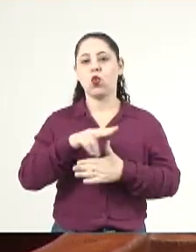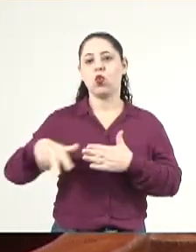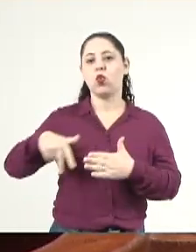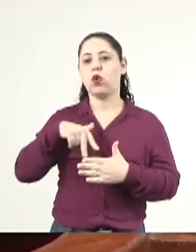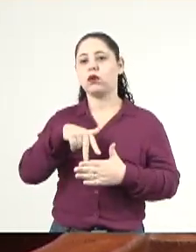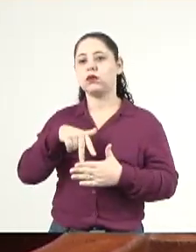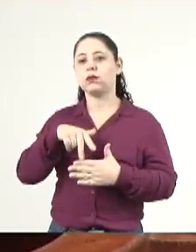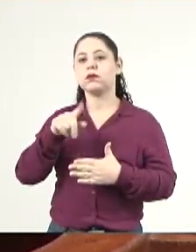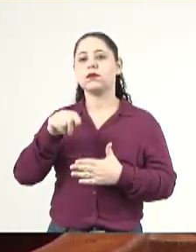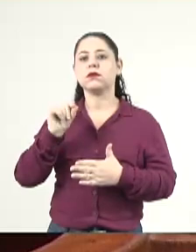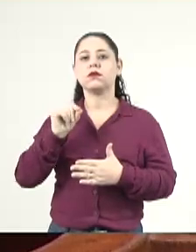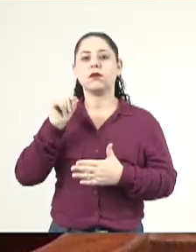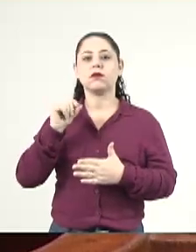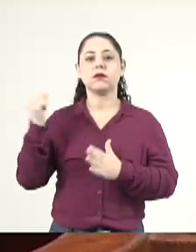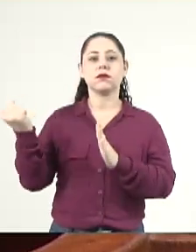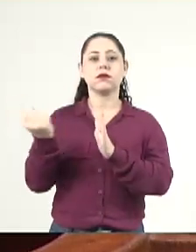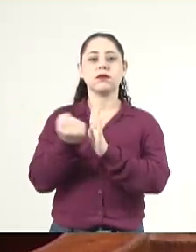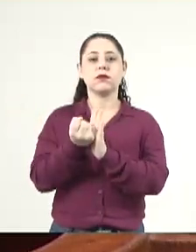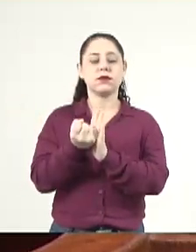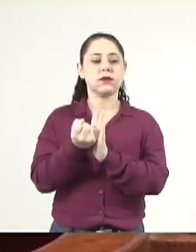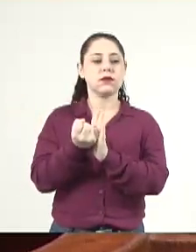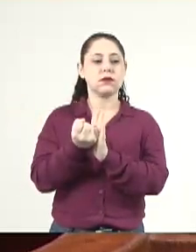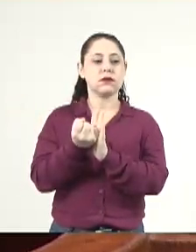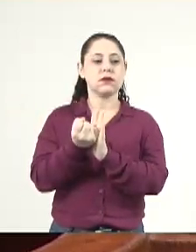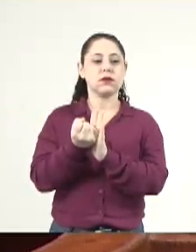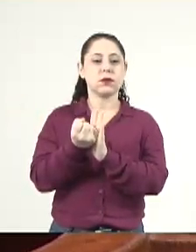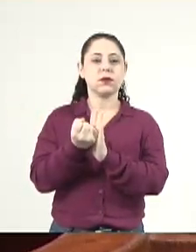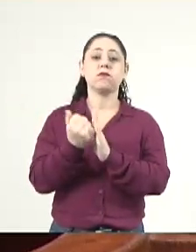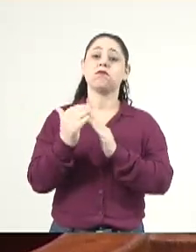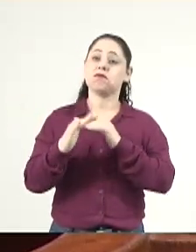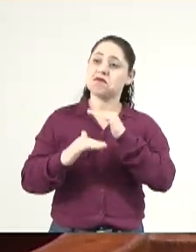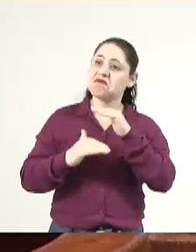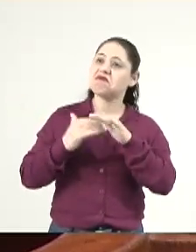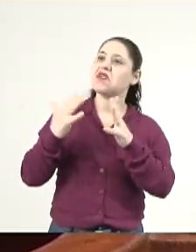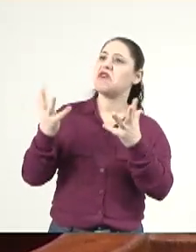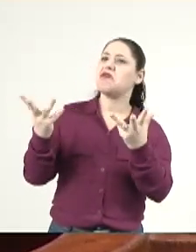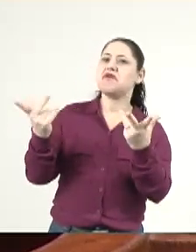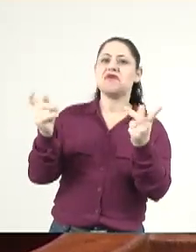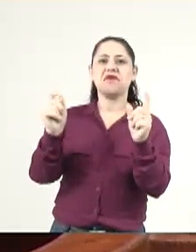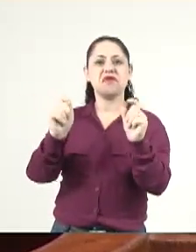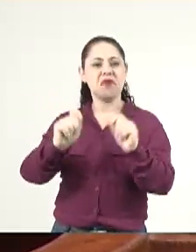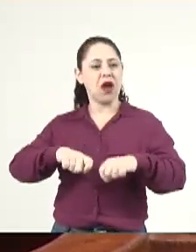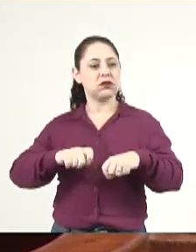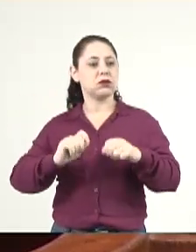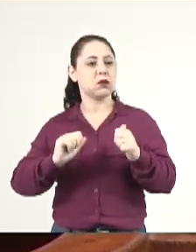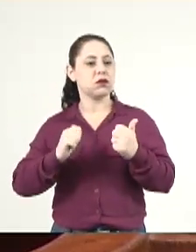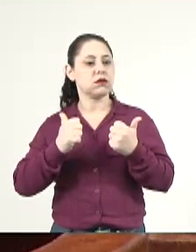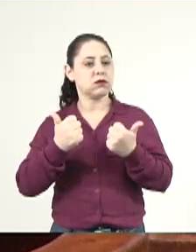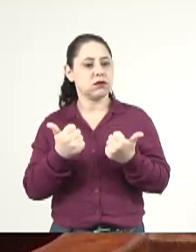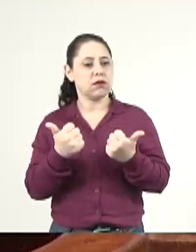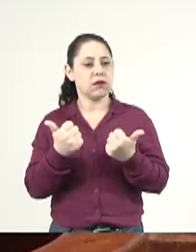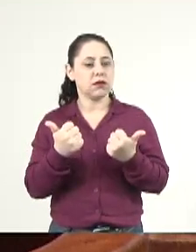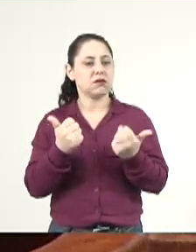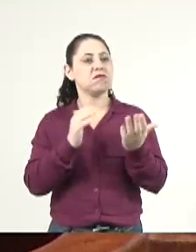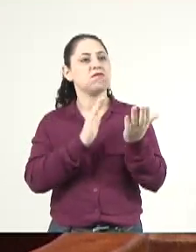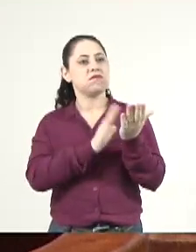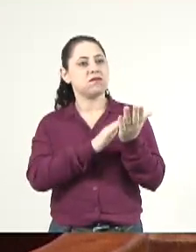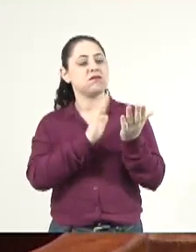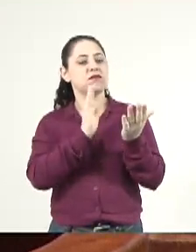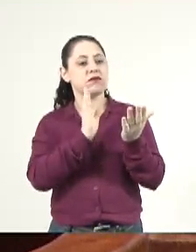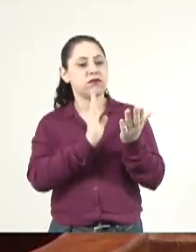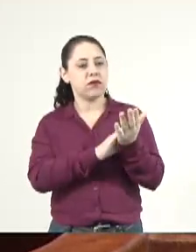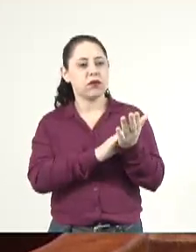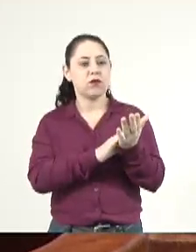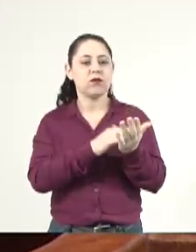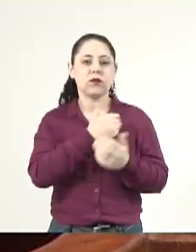tribuna é aqui registrar o desempenho positivo e elogiável do